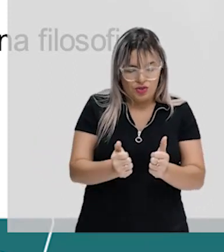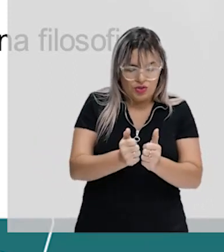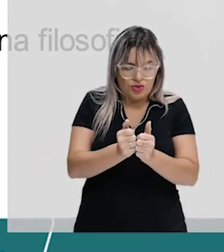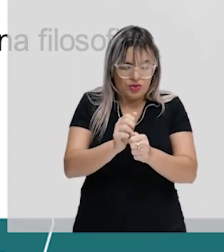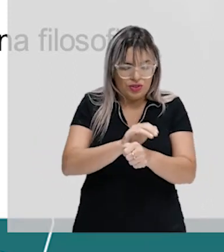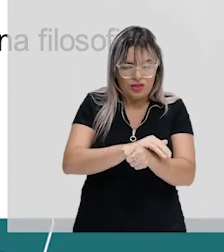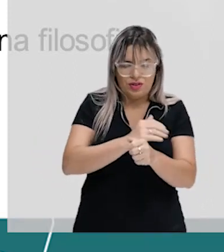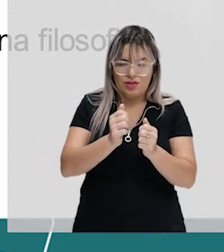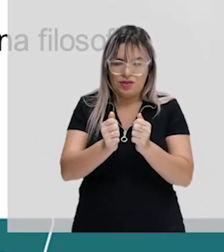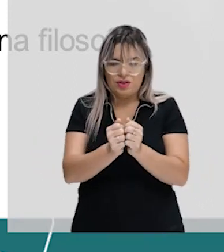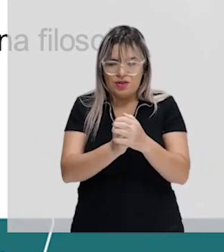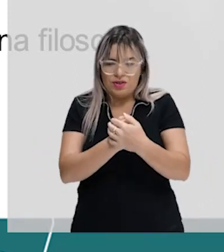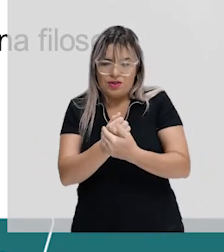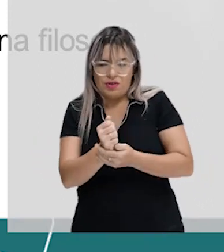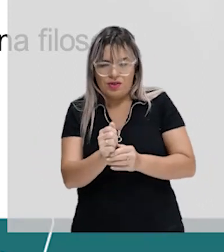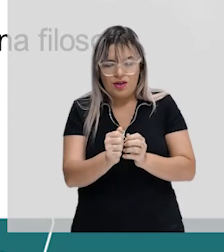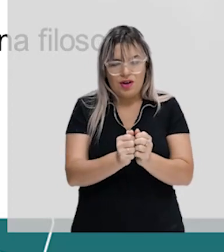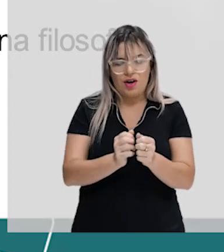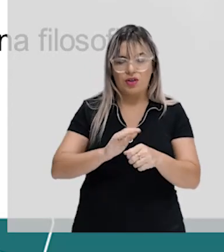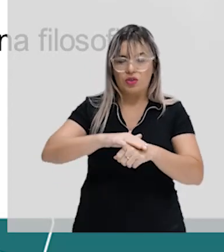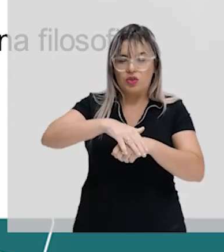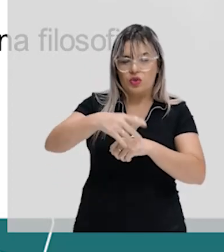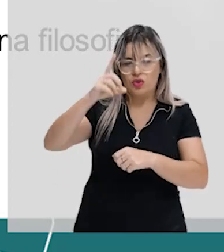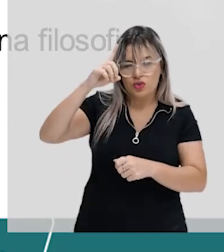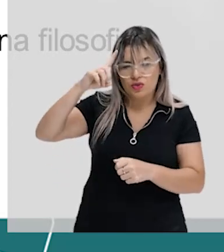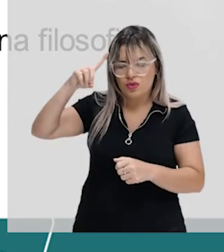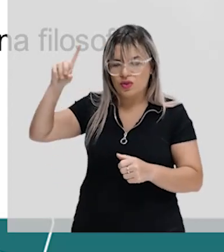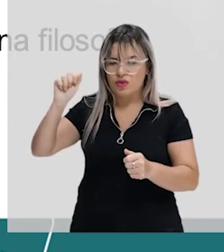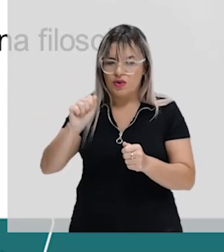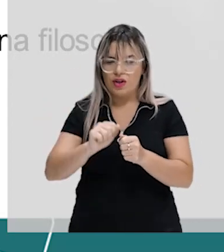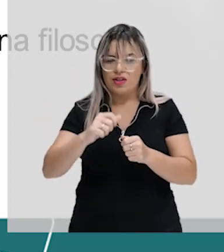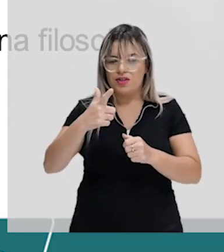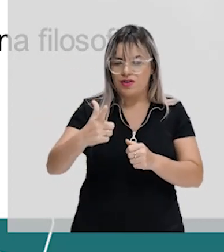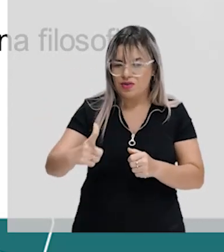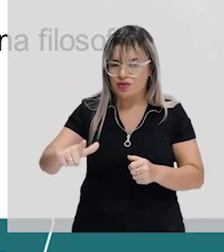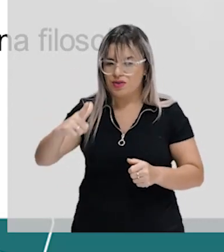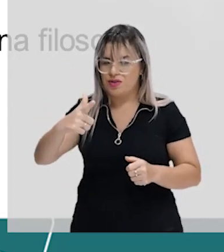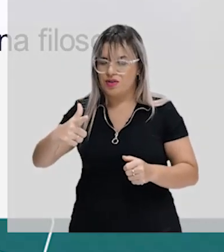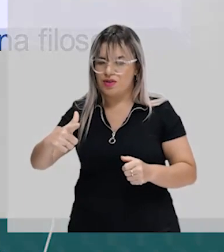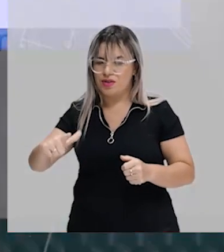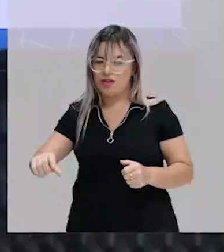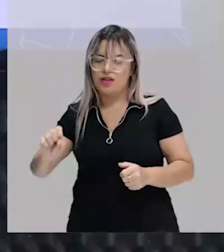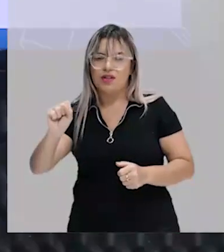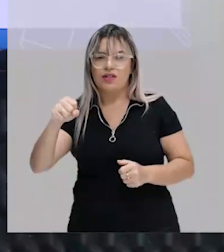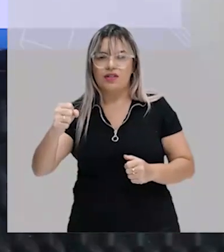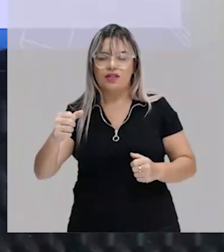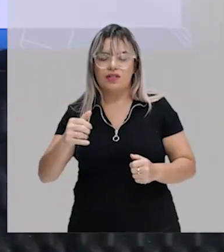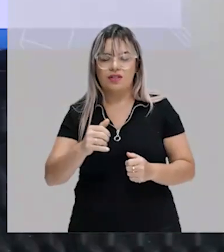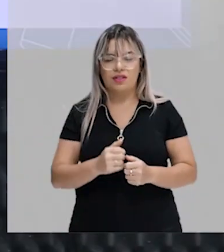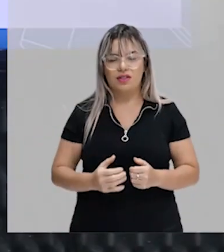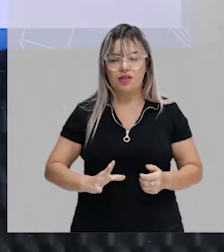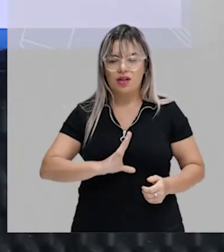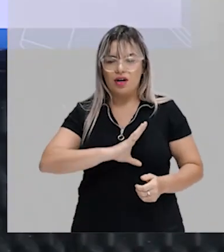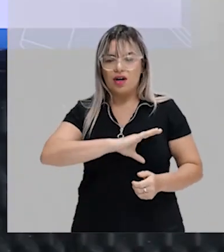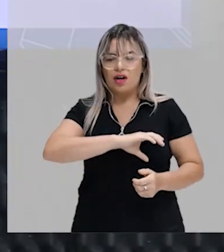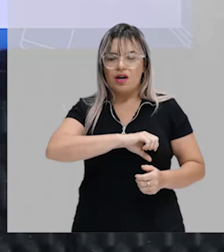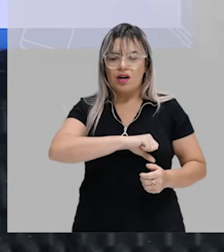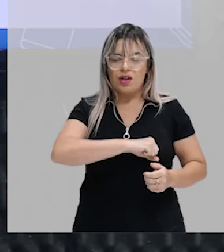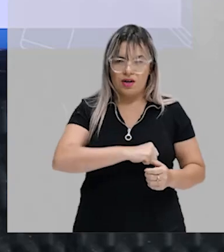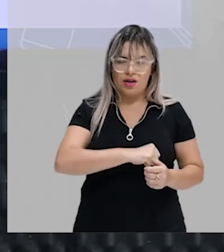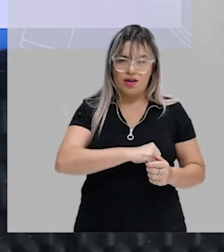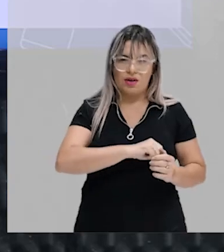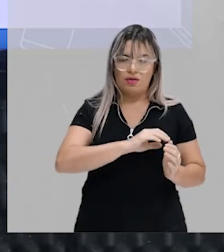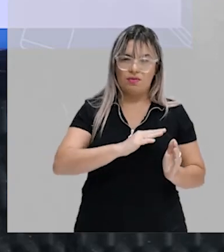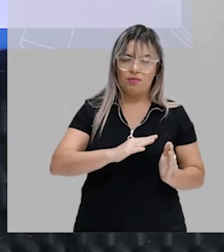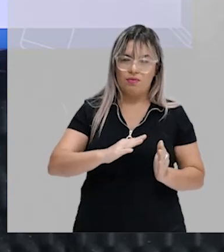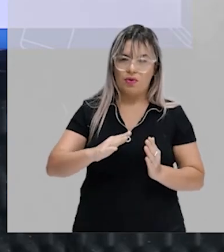dia, fazendo tudo de novo, dizendo sim à paixão, morando na filosofia. Aqui ele faz essa